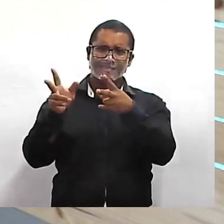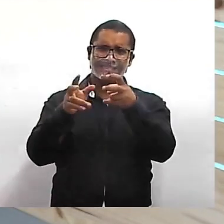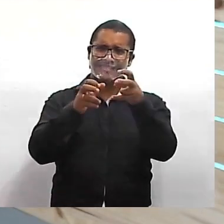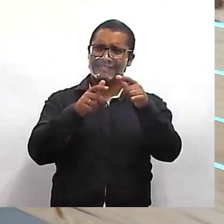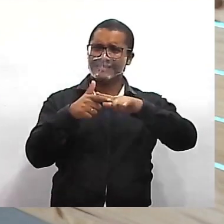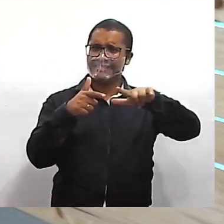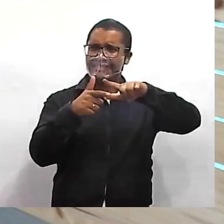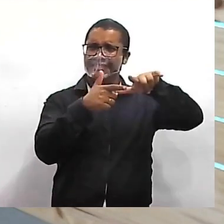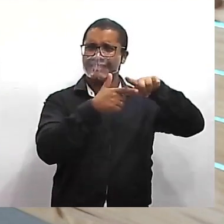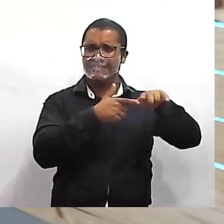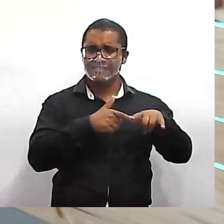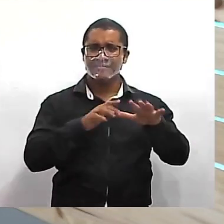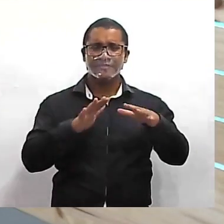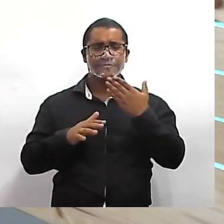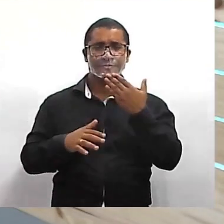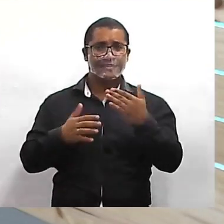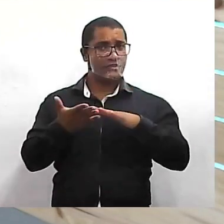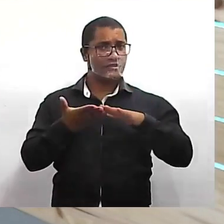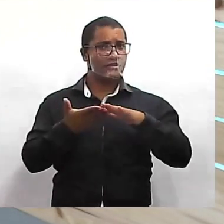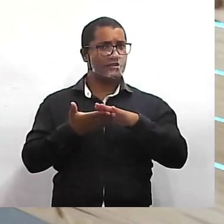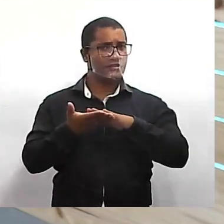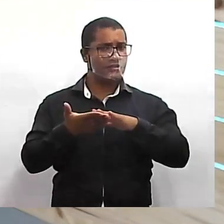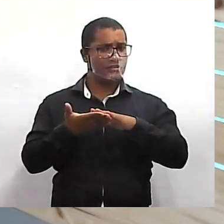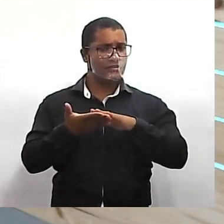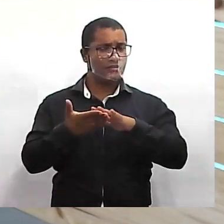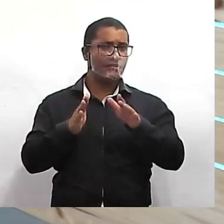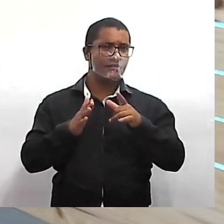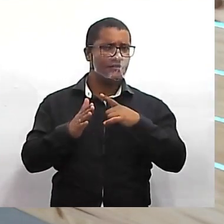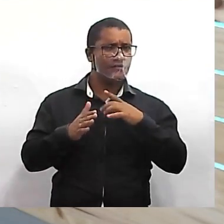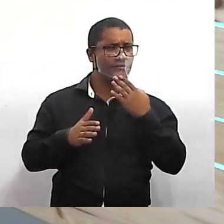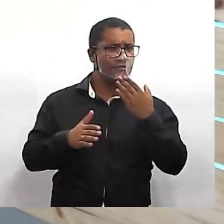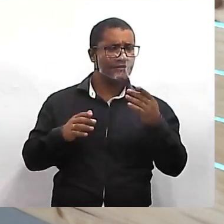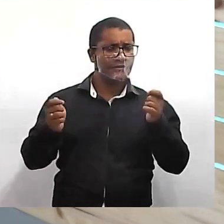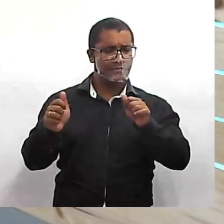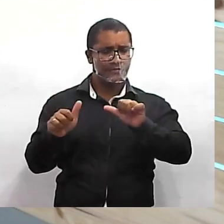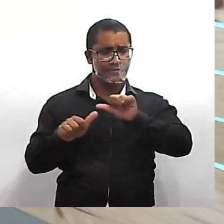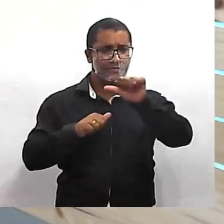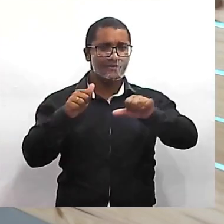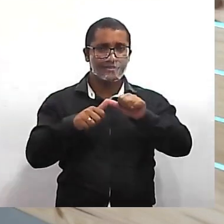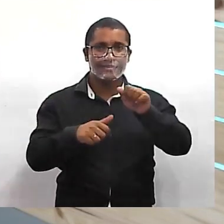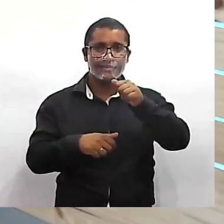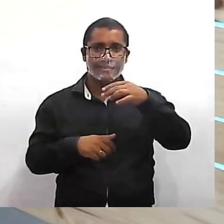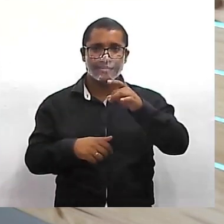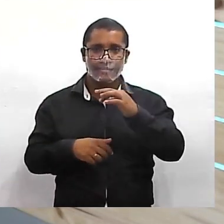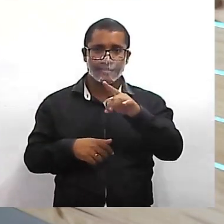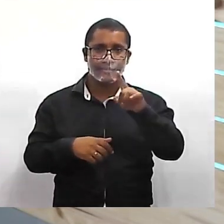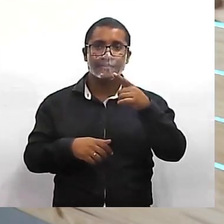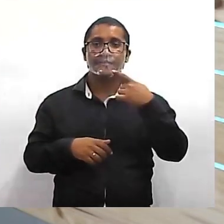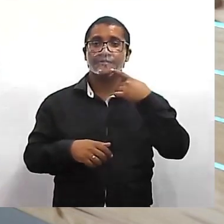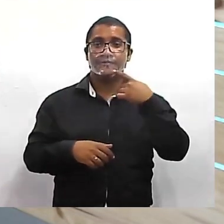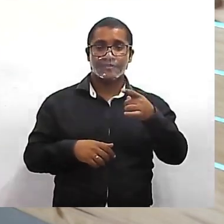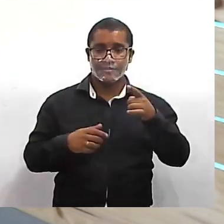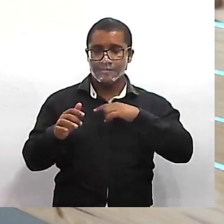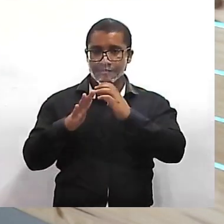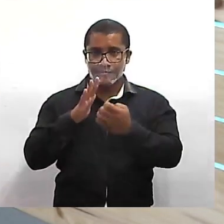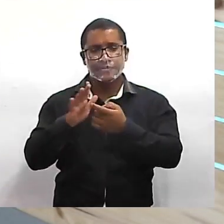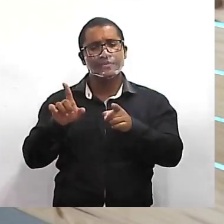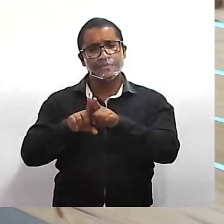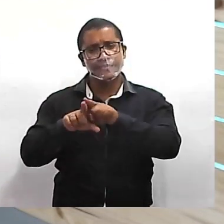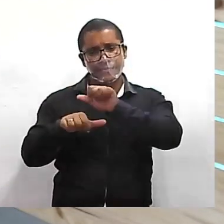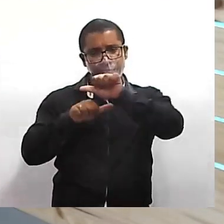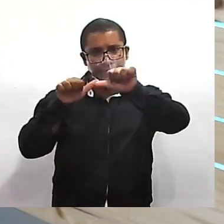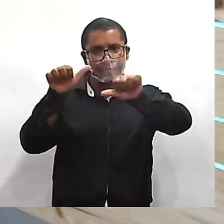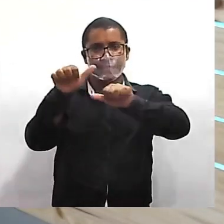caótico, mas que também tem oportunidades, e a gente falou de reinvenção, o André falou que as empresas também precisam se reinventar e